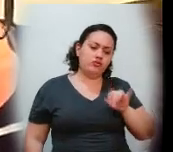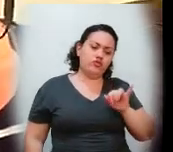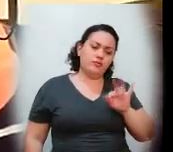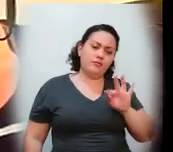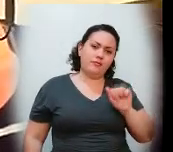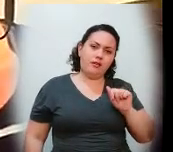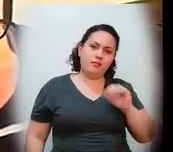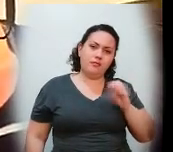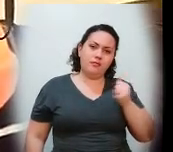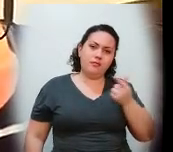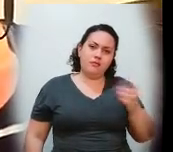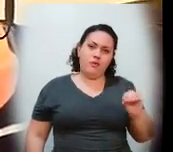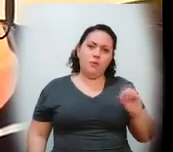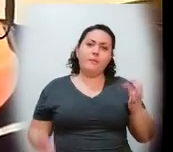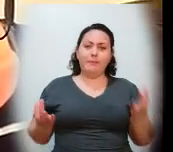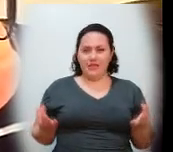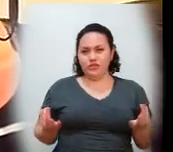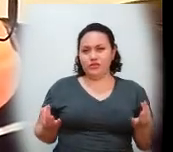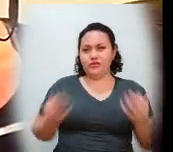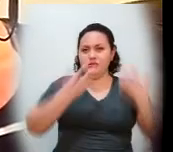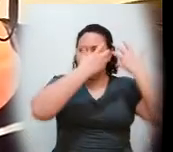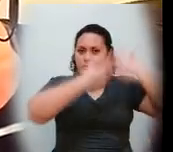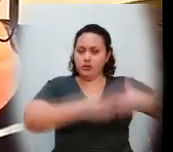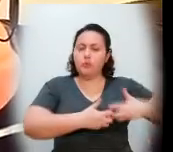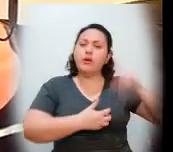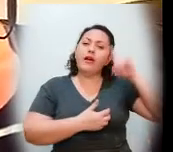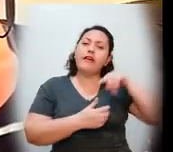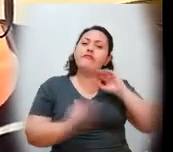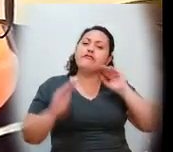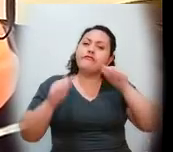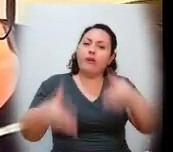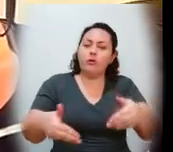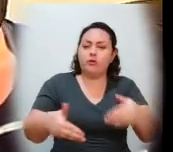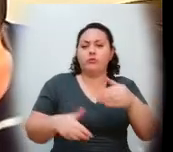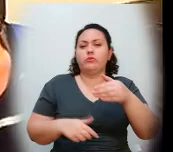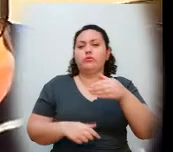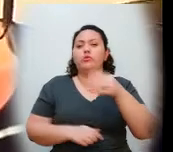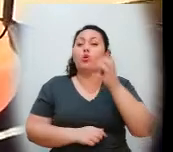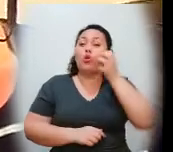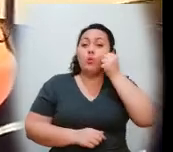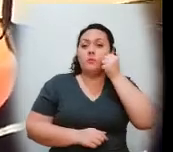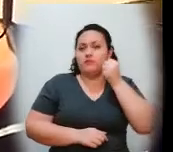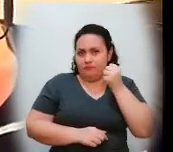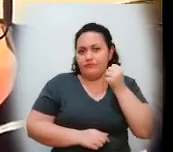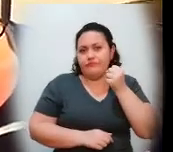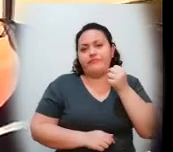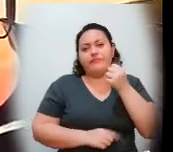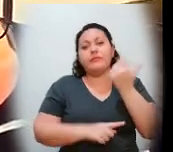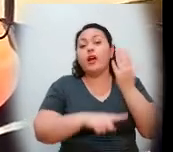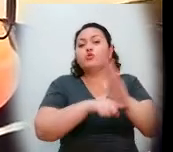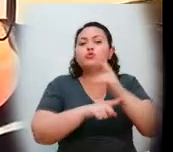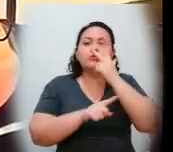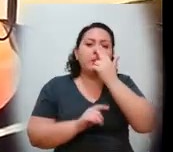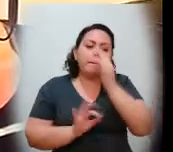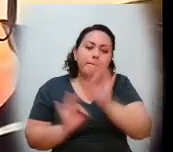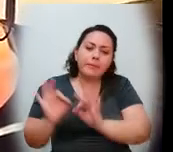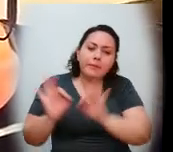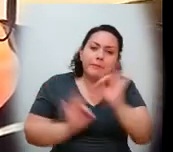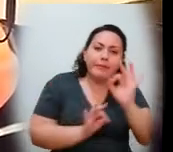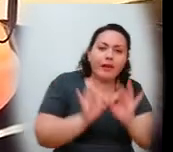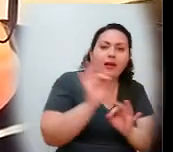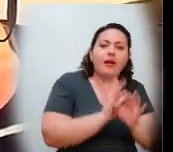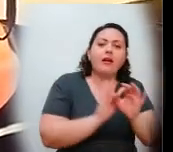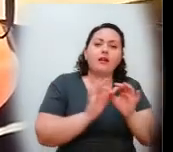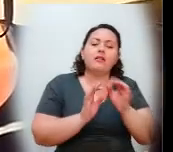que são direcionadas para o adormecer, né? Em termos de né, que auxiliam